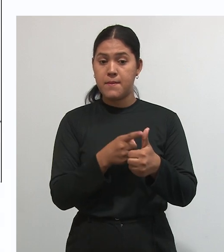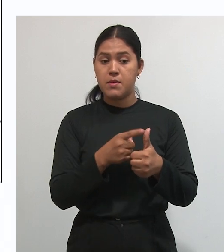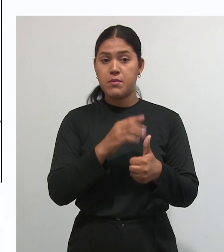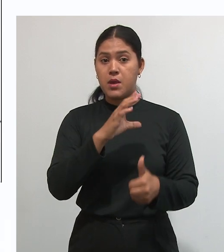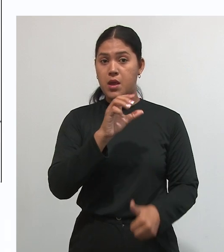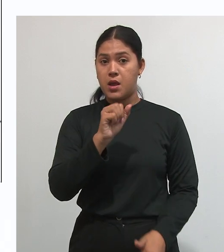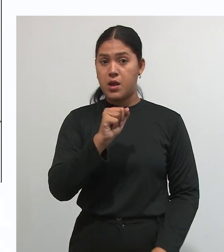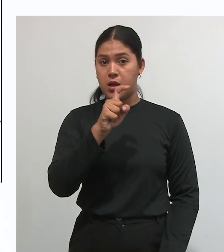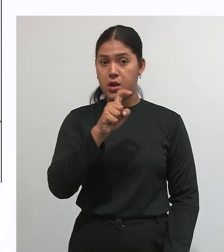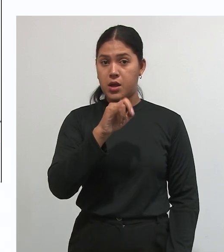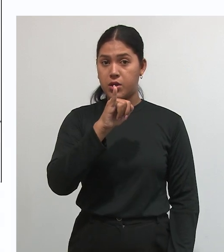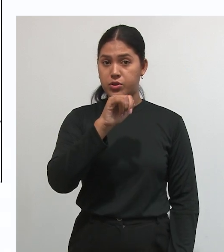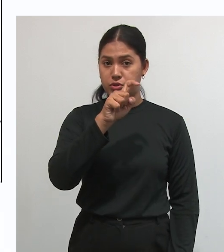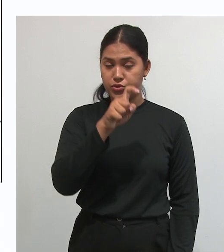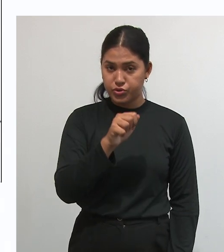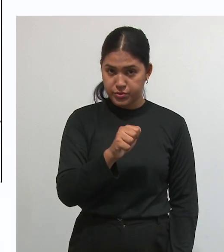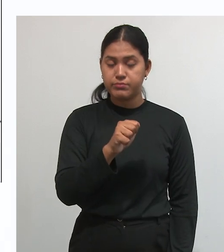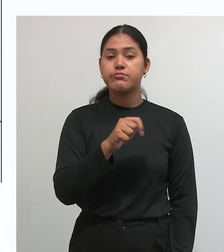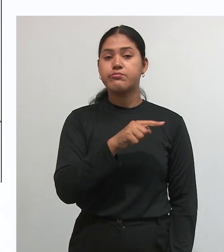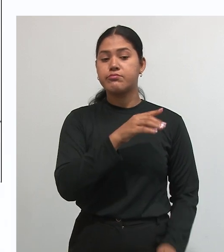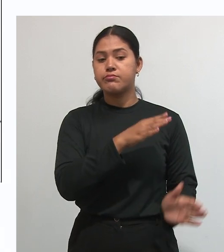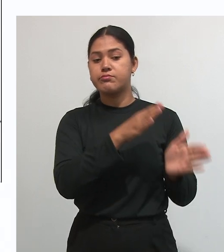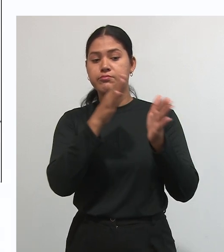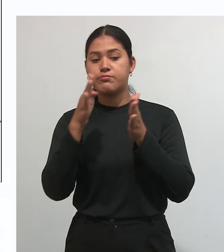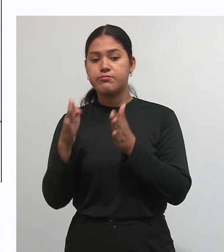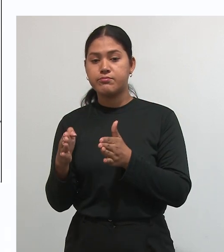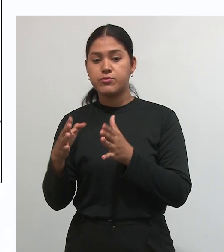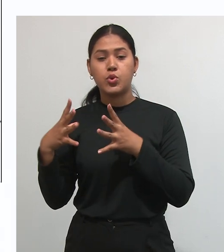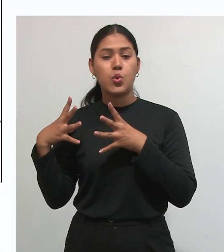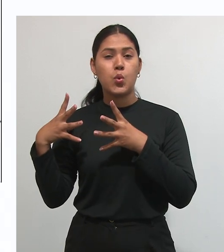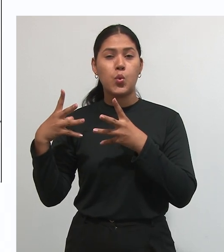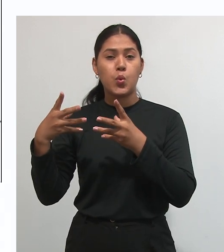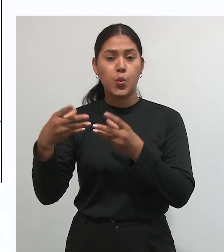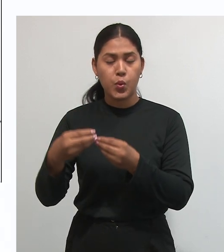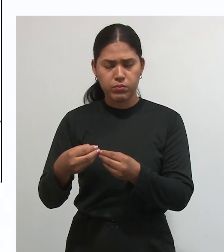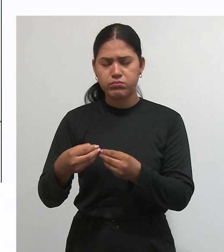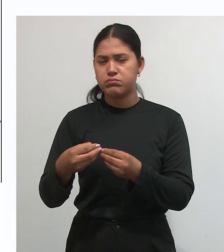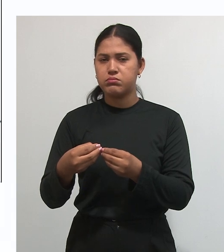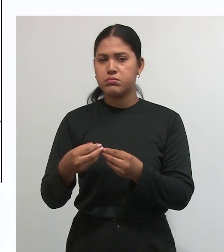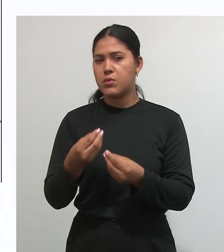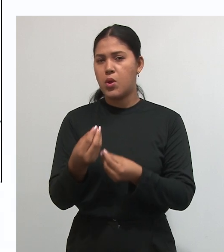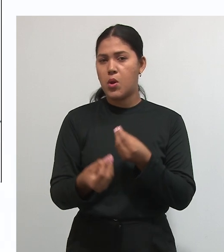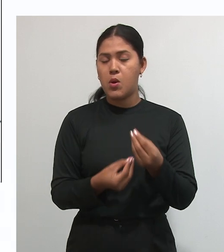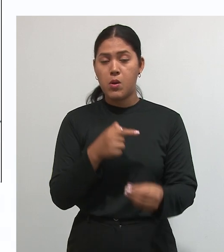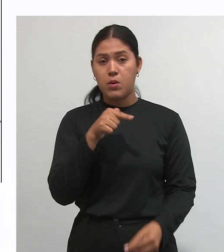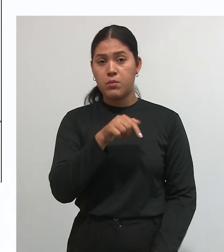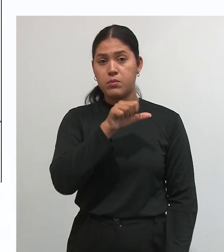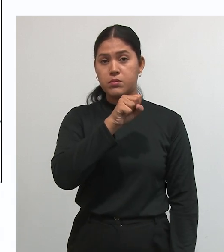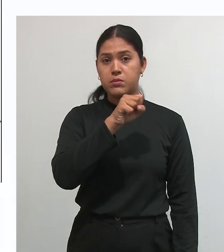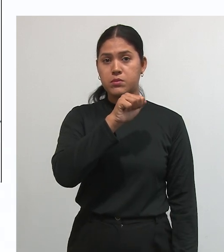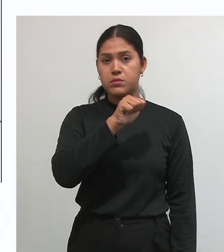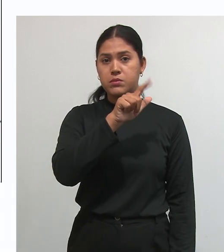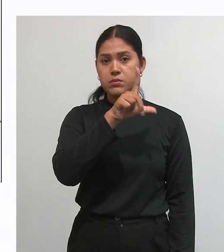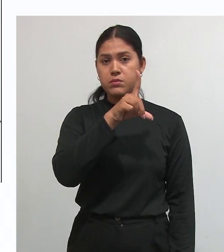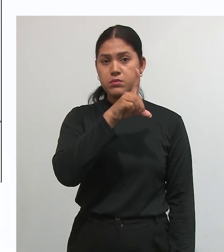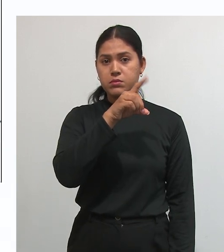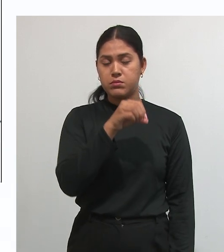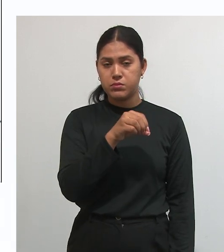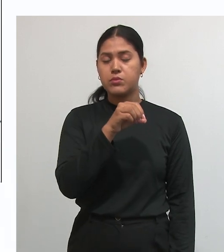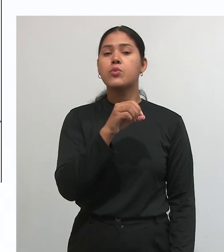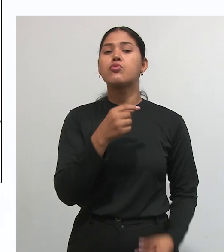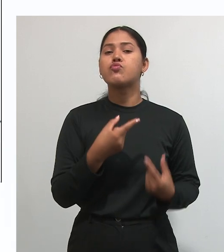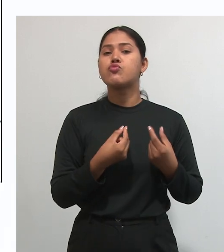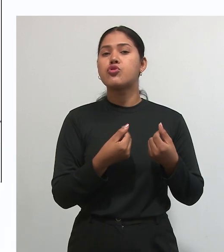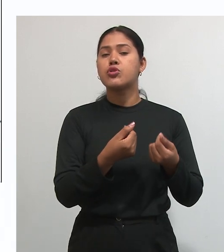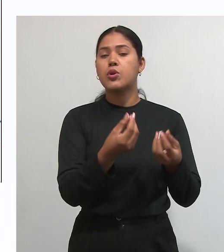caixa, depósitos restituíveis e valores vinculados. Então, é neste saldo que vai compreender o quê? Os